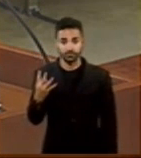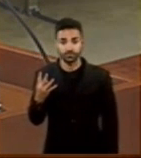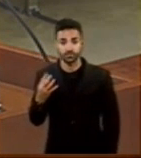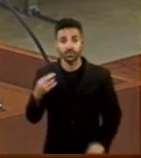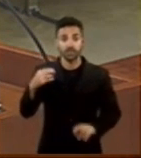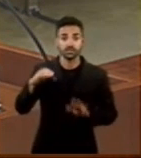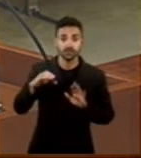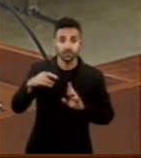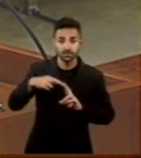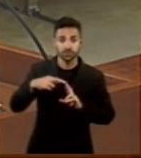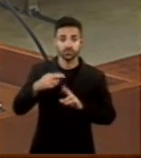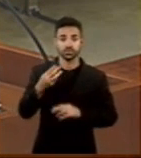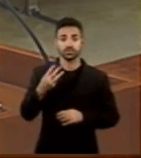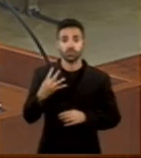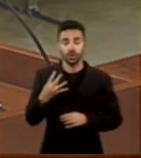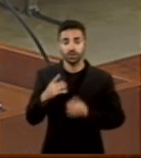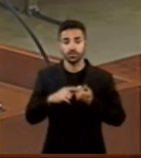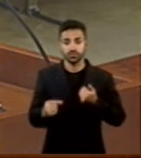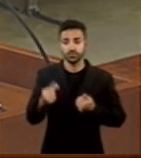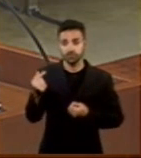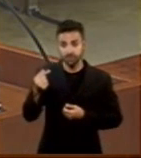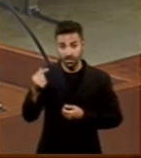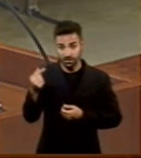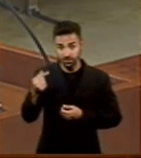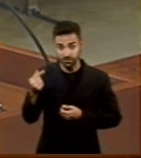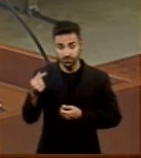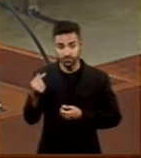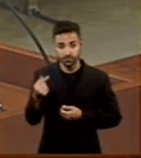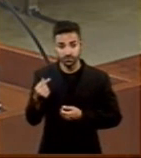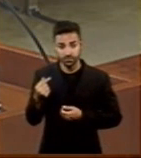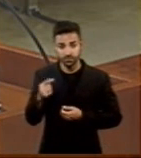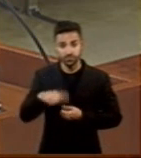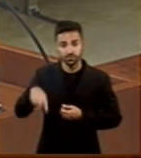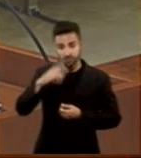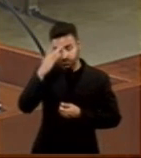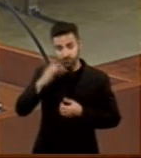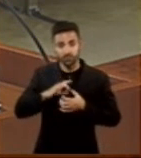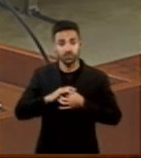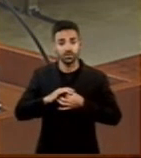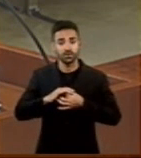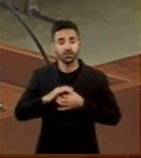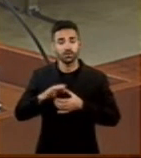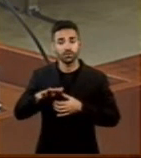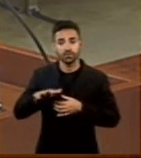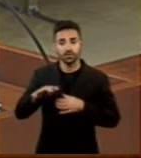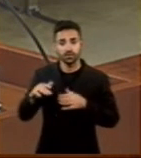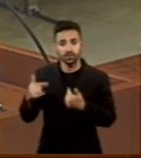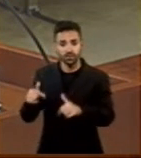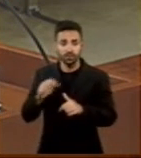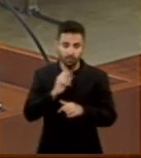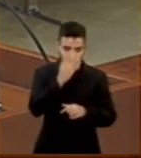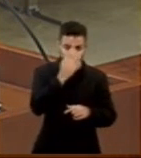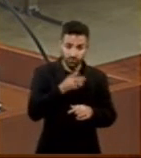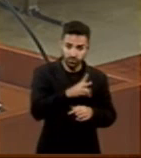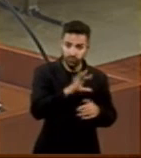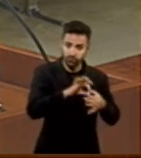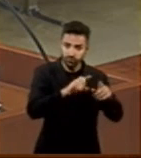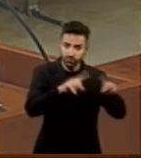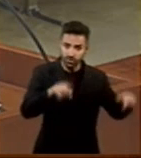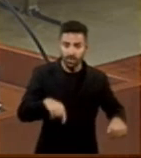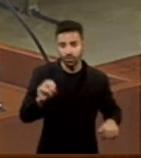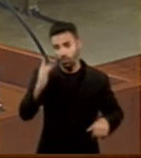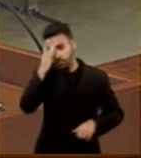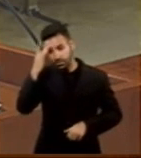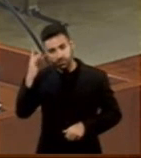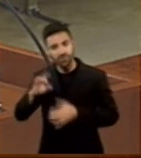inciso 34 do artigo 7º da Constituição, que prevê a isonomia em trabalhadores avulsos e permanentes, com vínculo e avulsos,